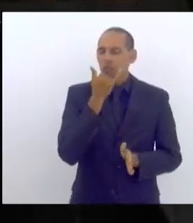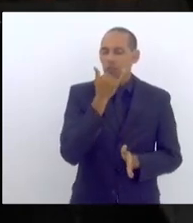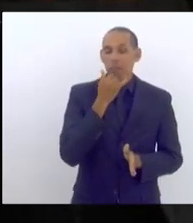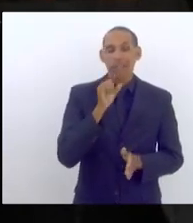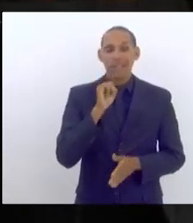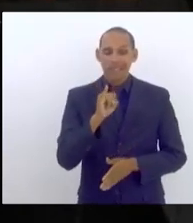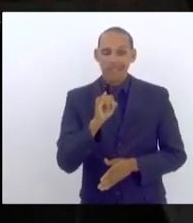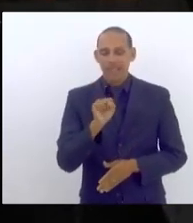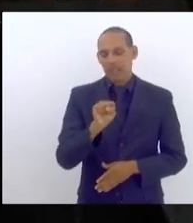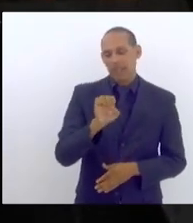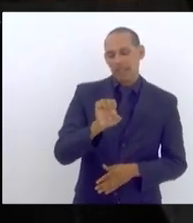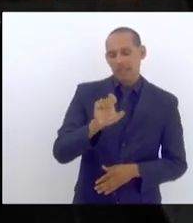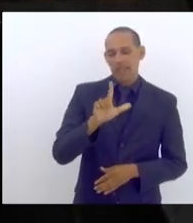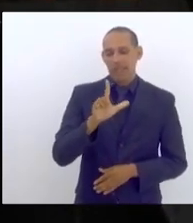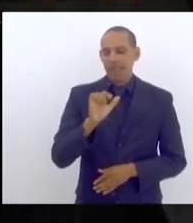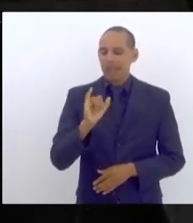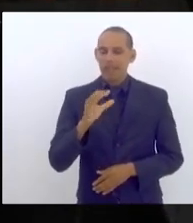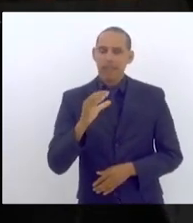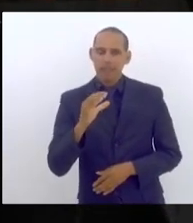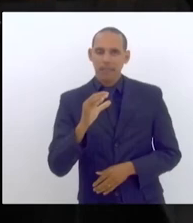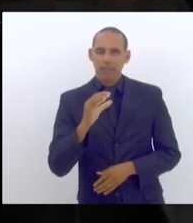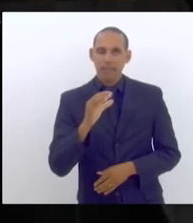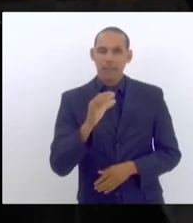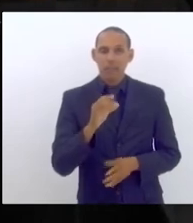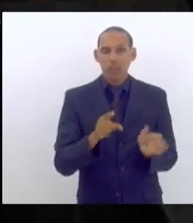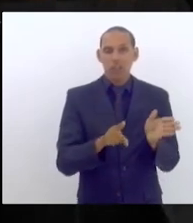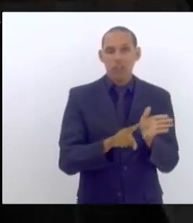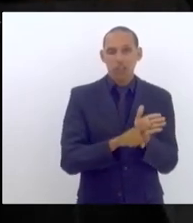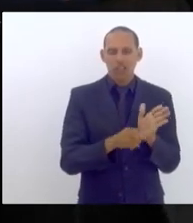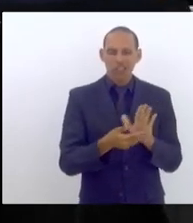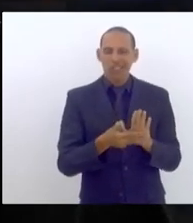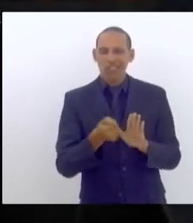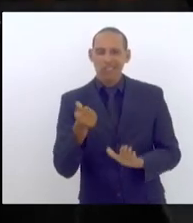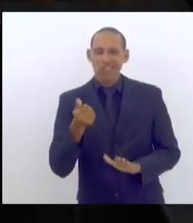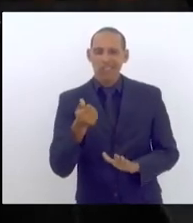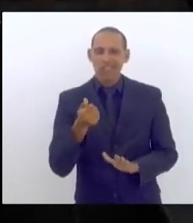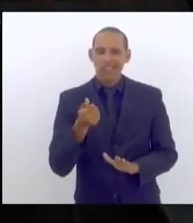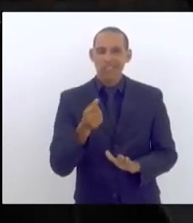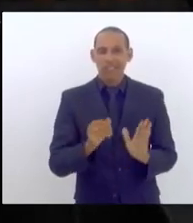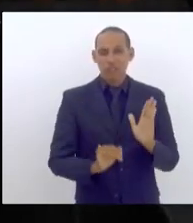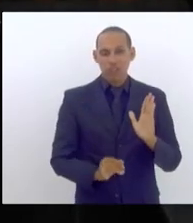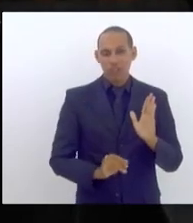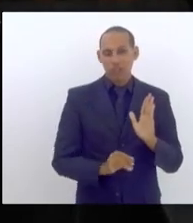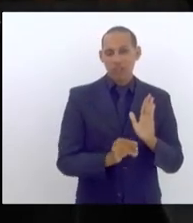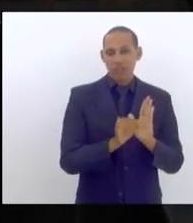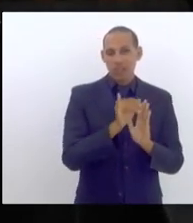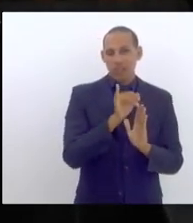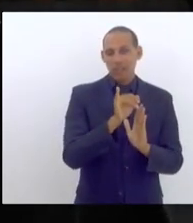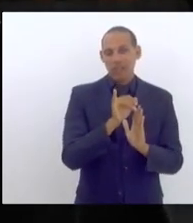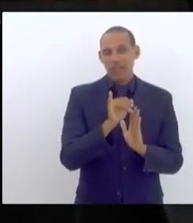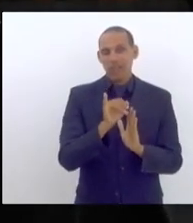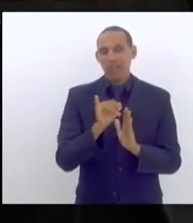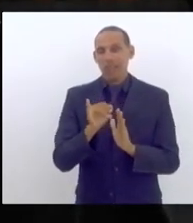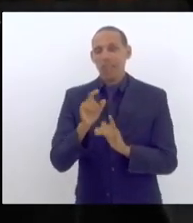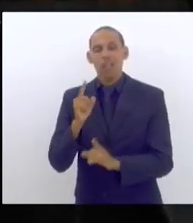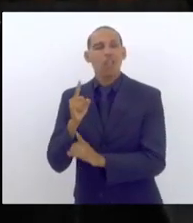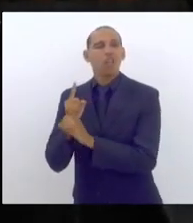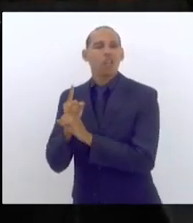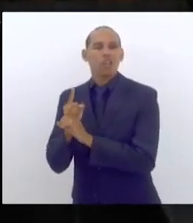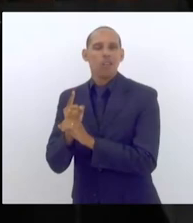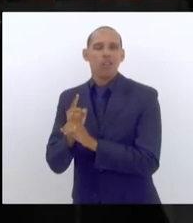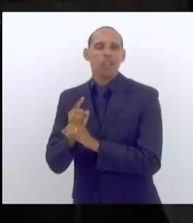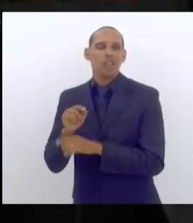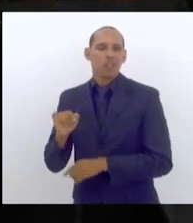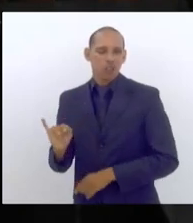se da taxa Selic a gente subtrai a inflação, nós temos o juro